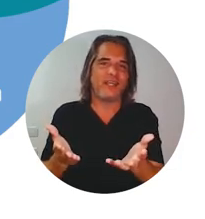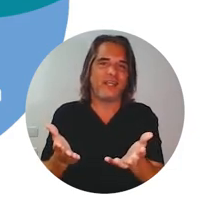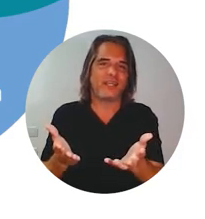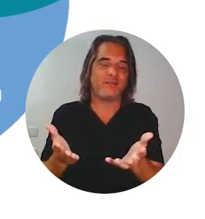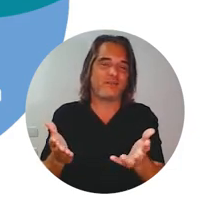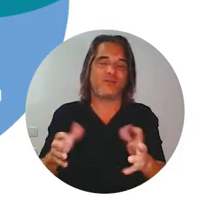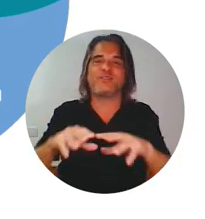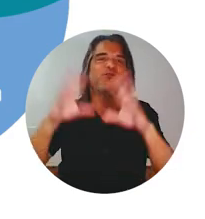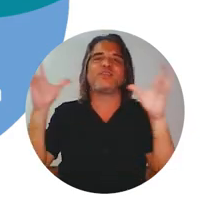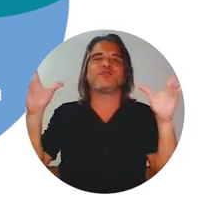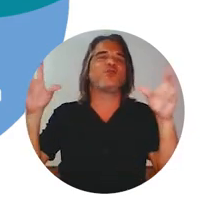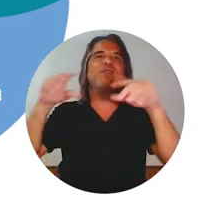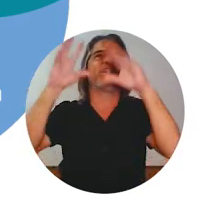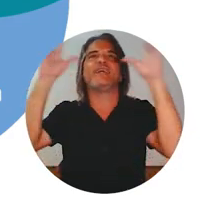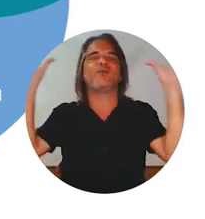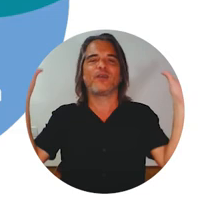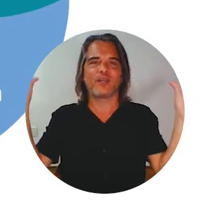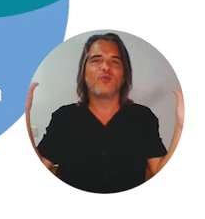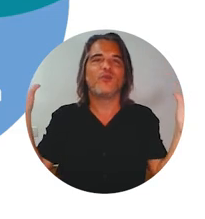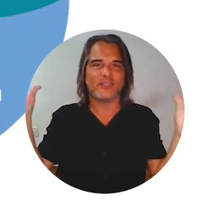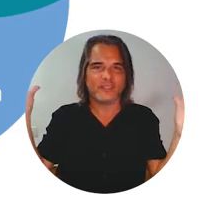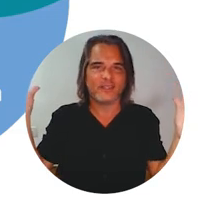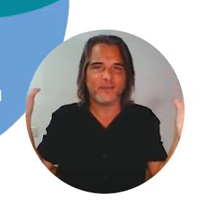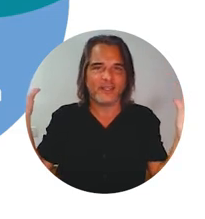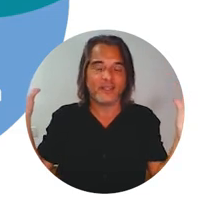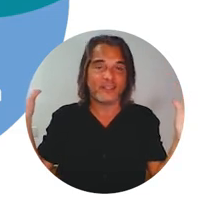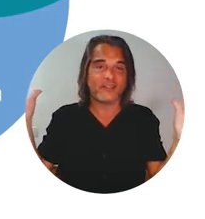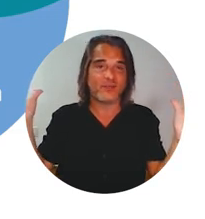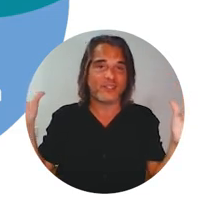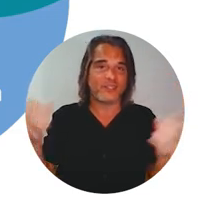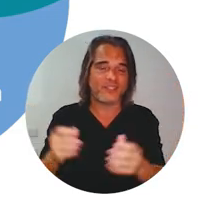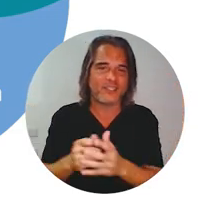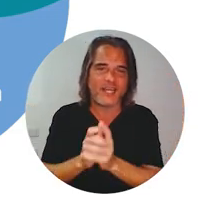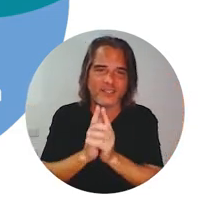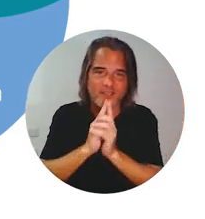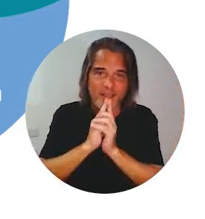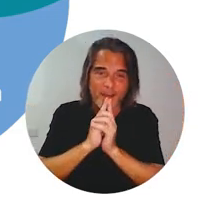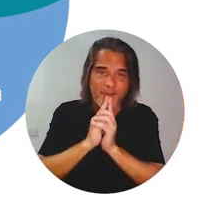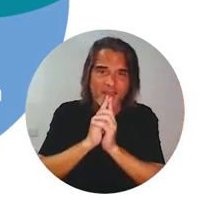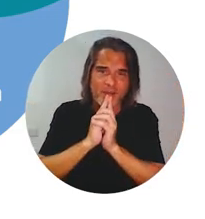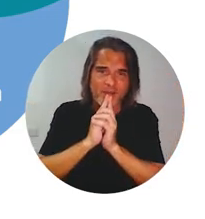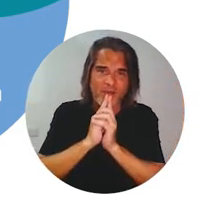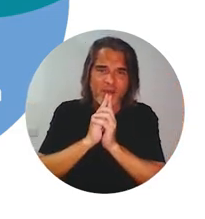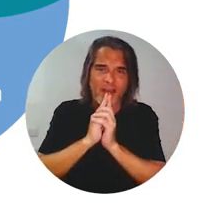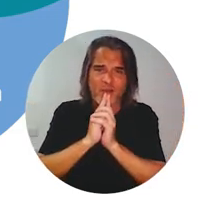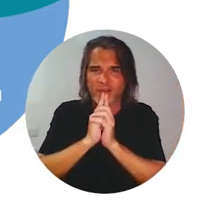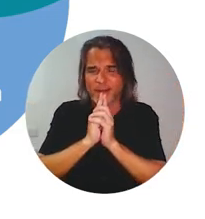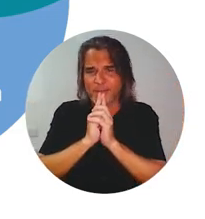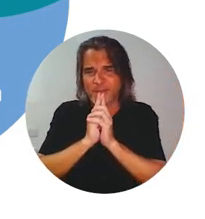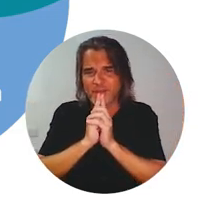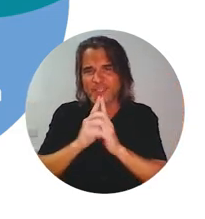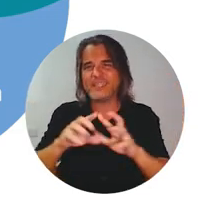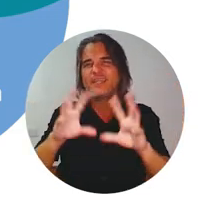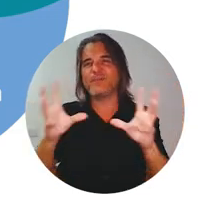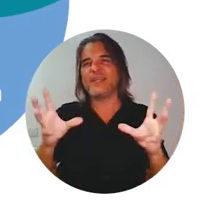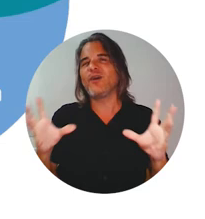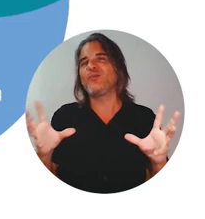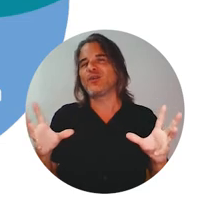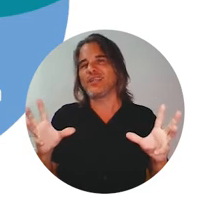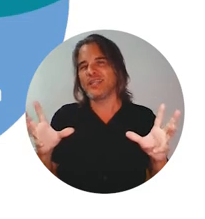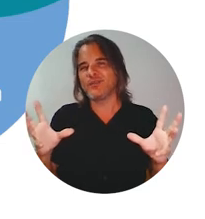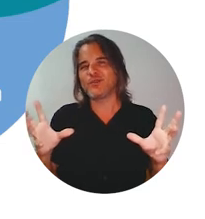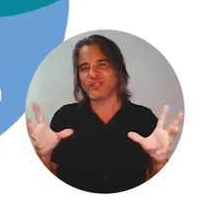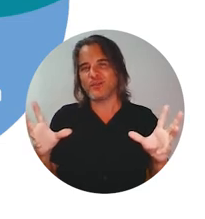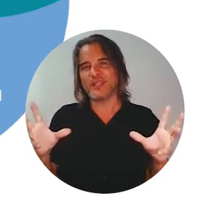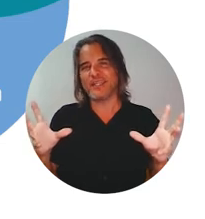né? Não existe um gestor de qualquer coisa também, assim como cientista de dados. Então, agora, se você quiser ampliar